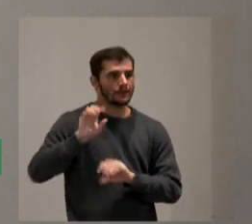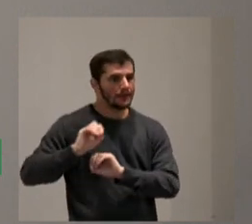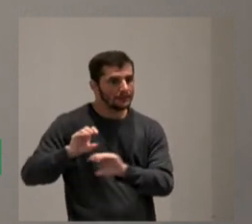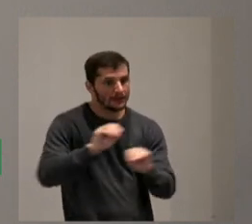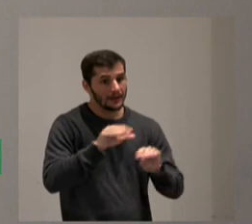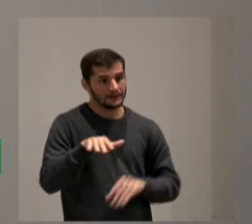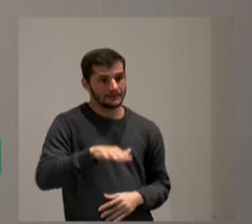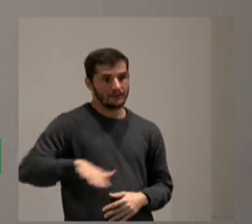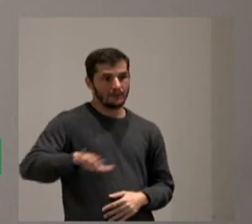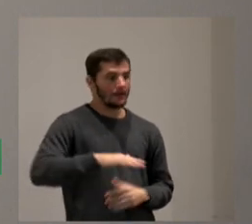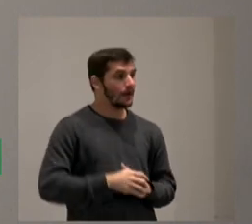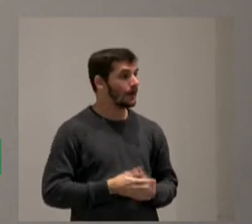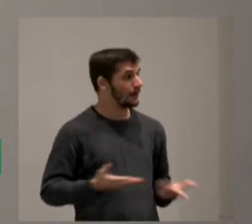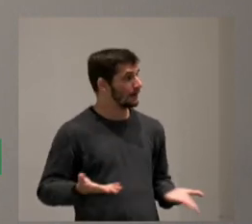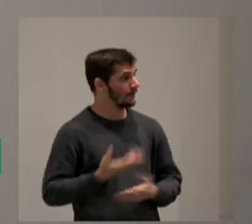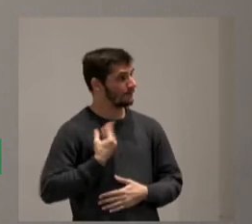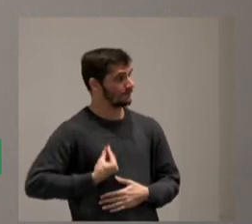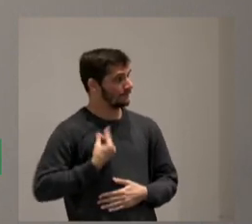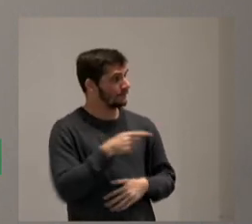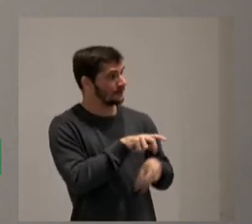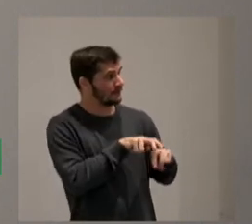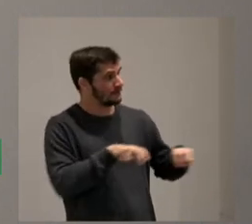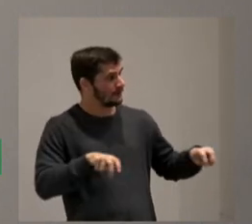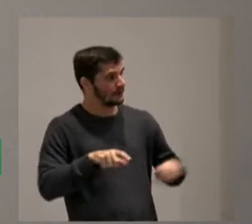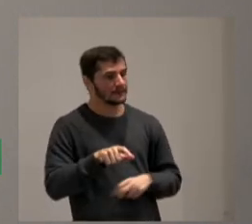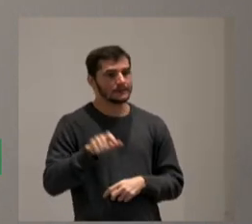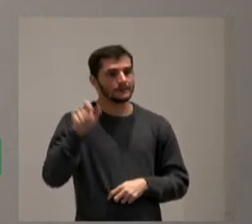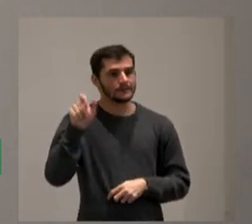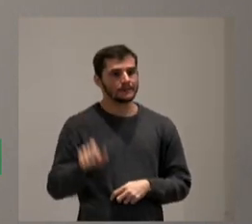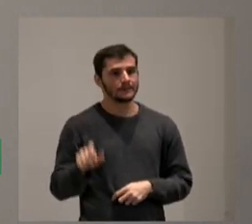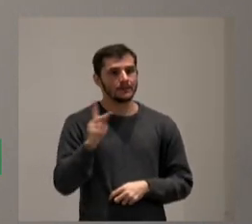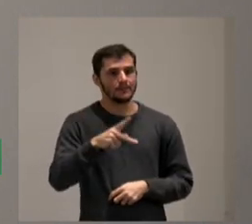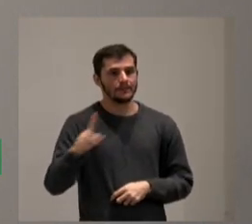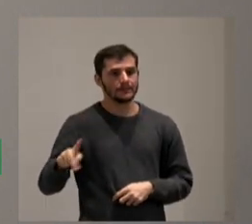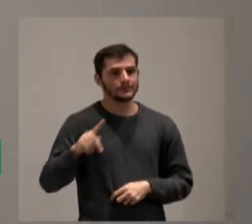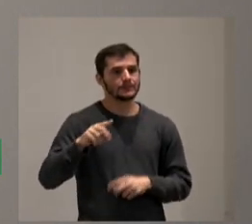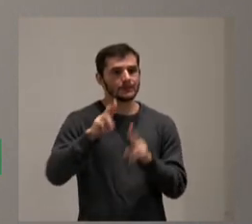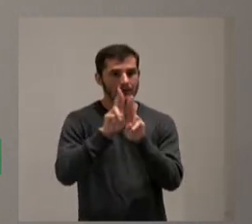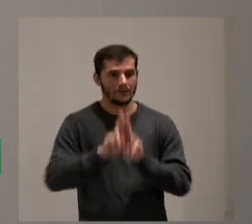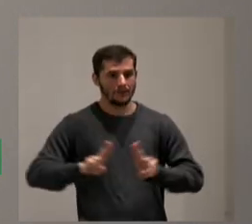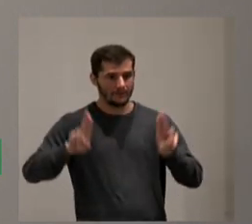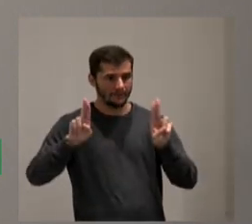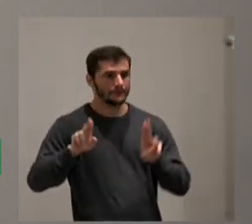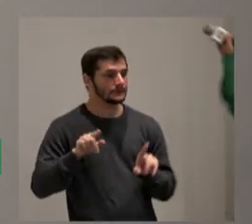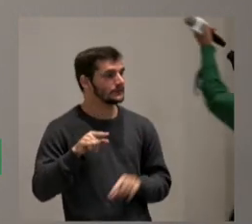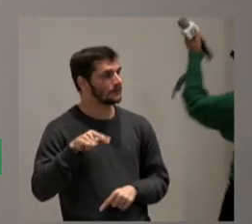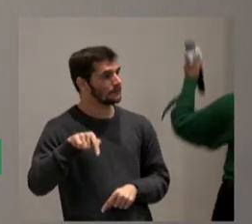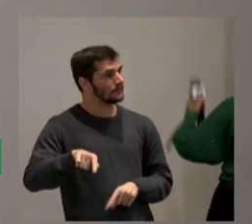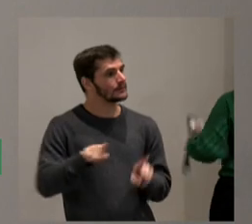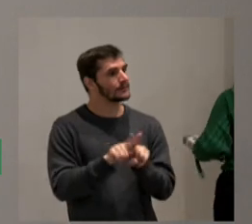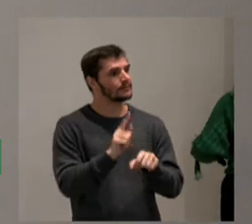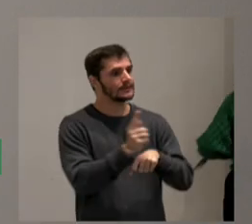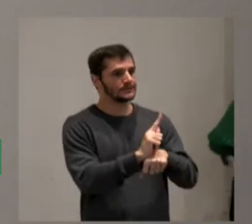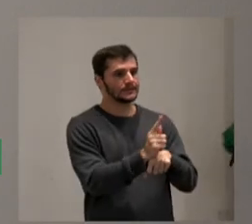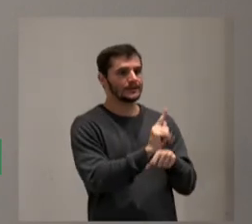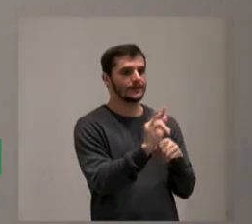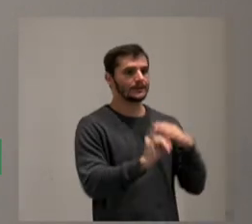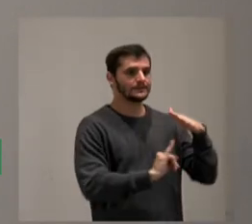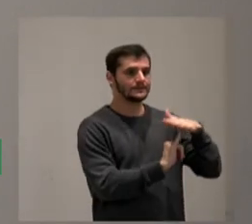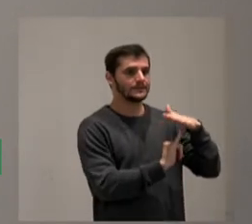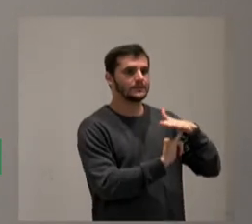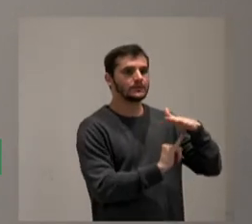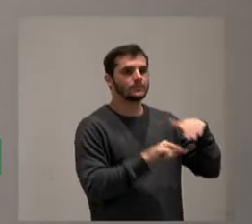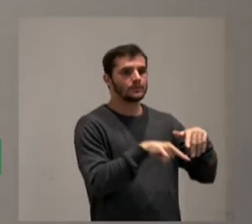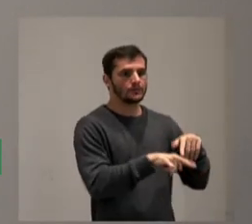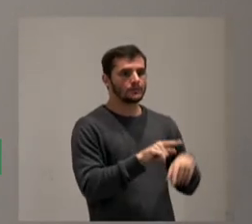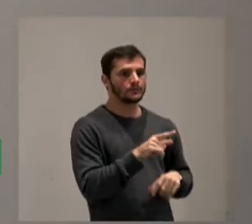Farão parte desta mesa a professora da Universidade Federal de Santa Catarina e gerente do Instituto de Educação Permanente, senhora